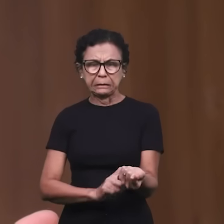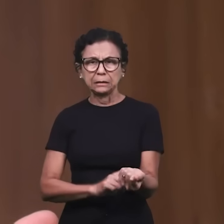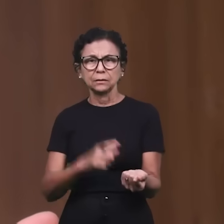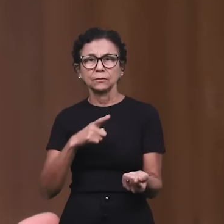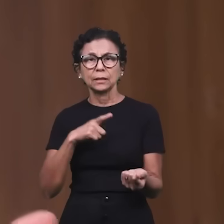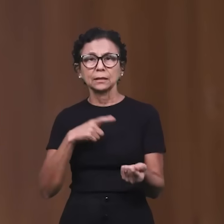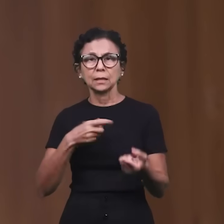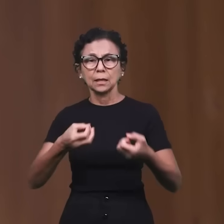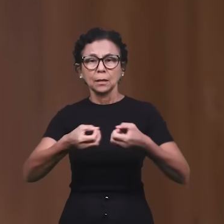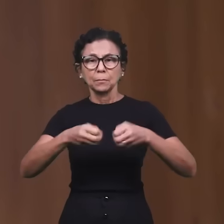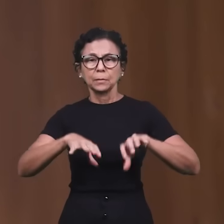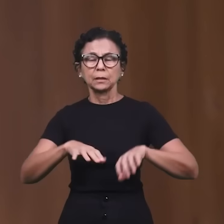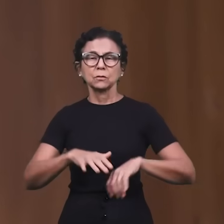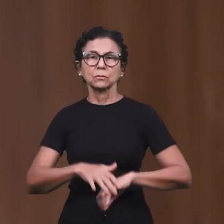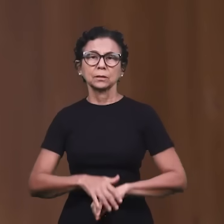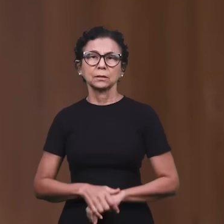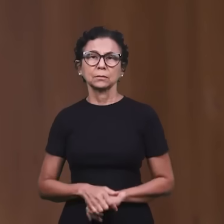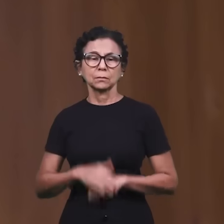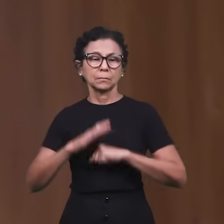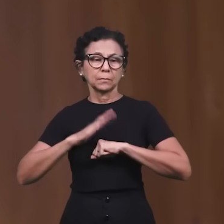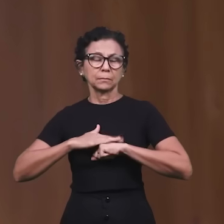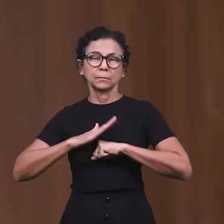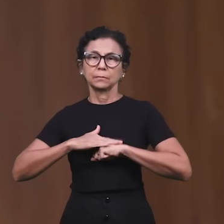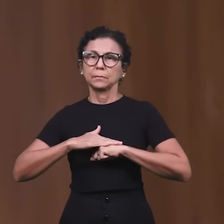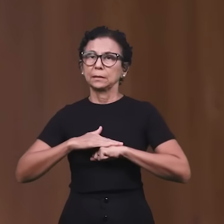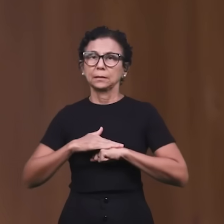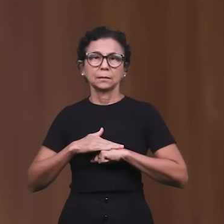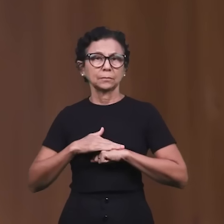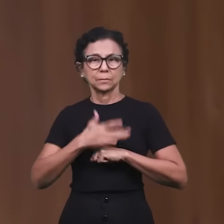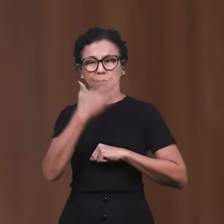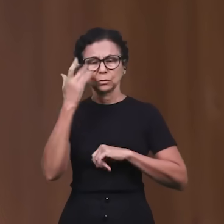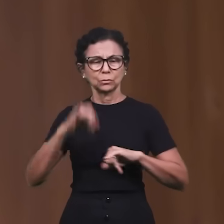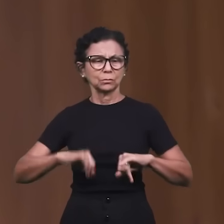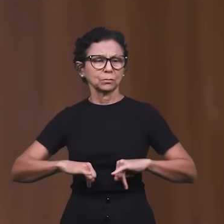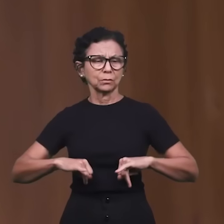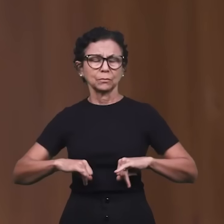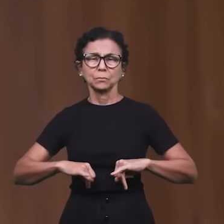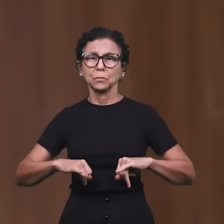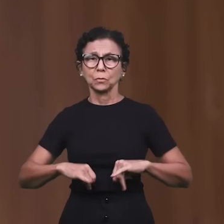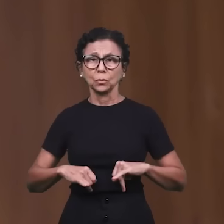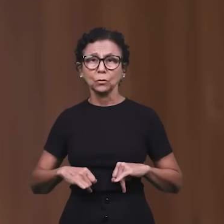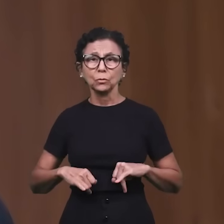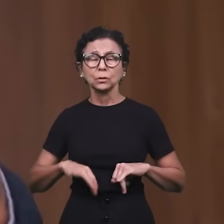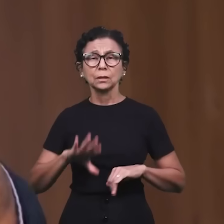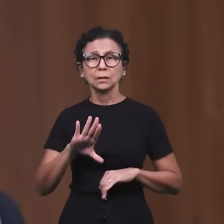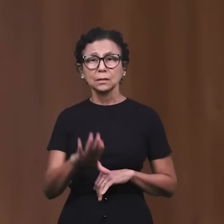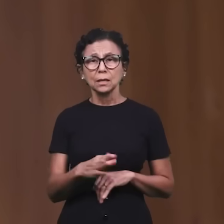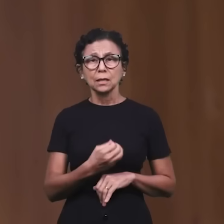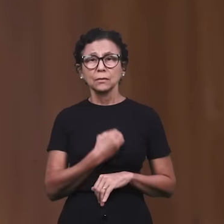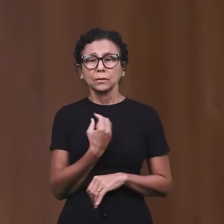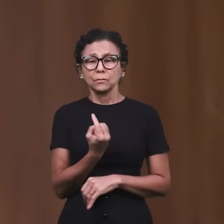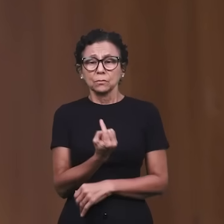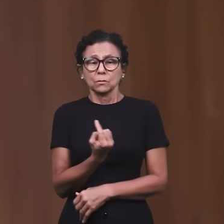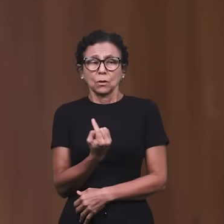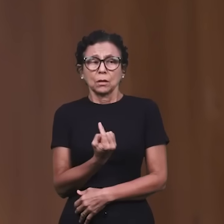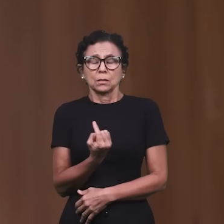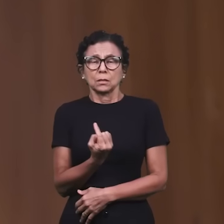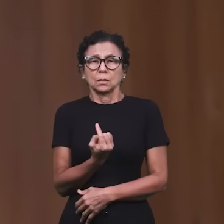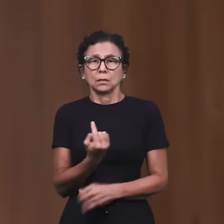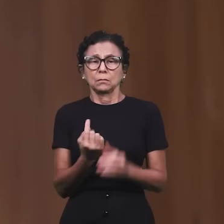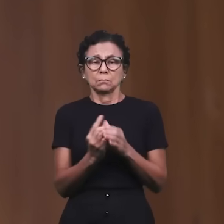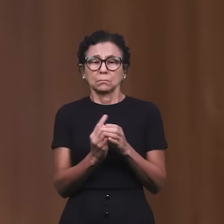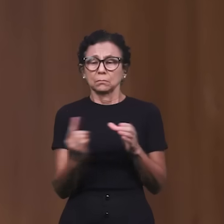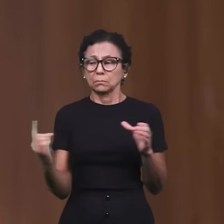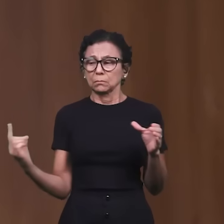o dano é para a própria pessoa, às vezes. Quem é assim sofre muito. É verdade. Porque às vezes ele fica isolado, ele fica